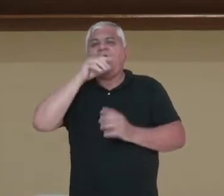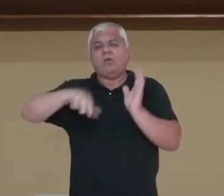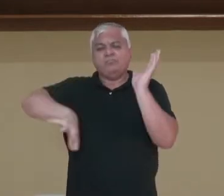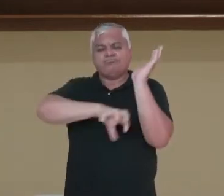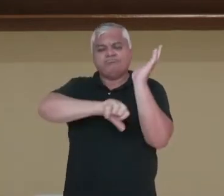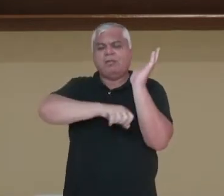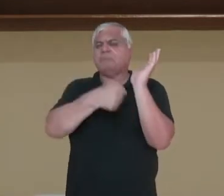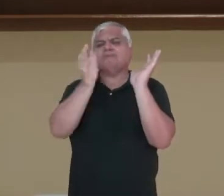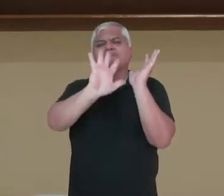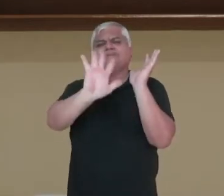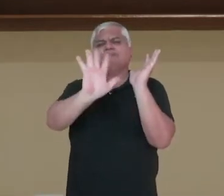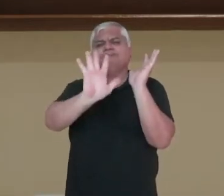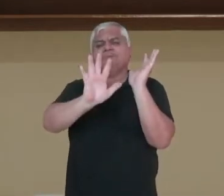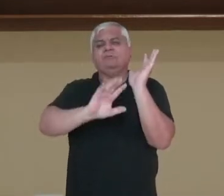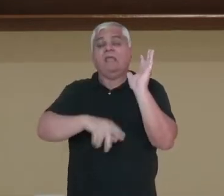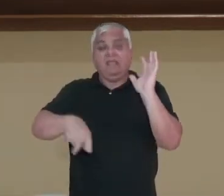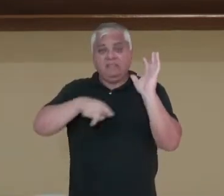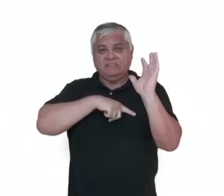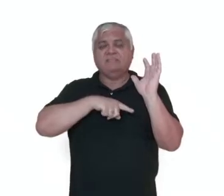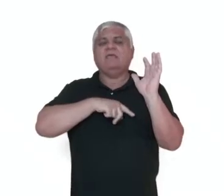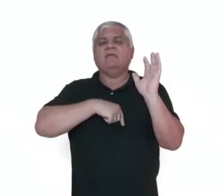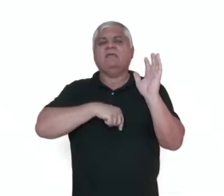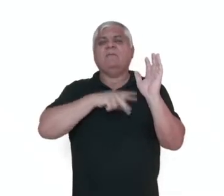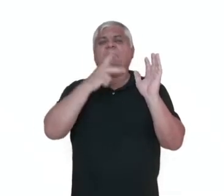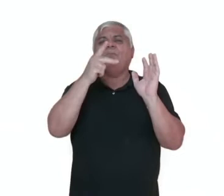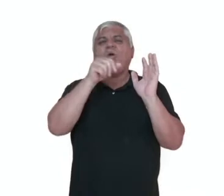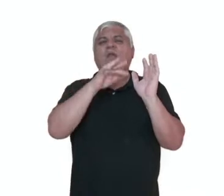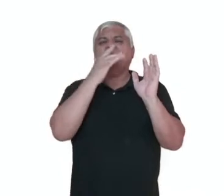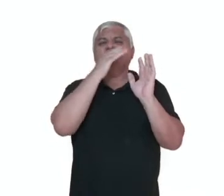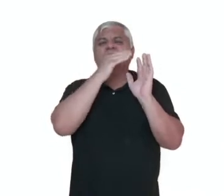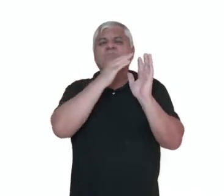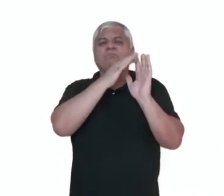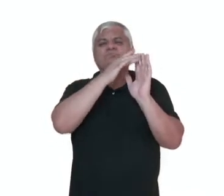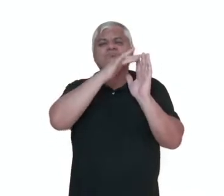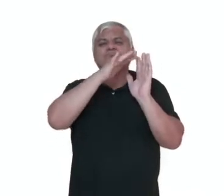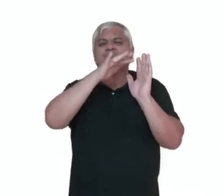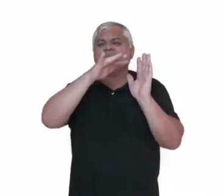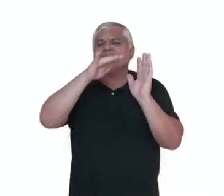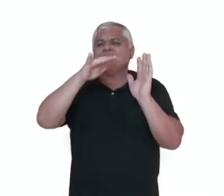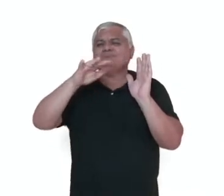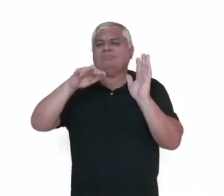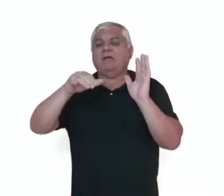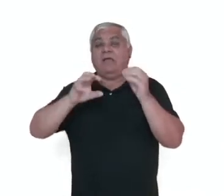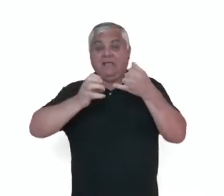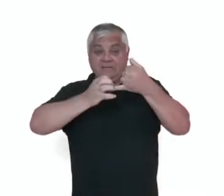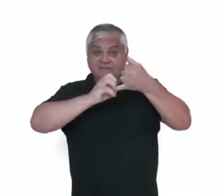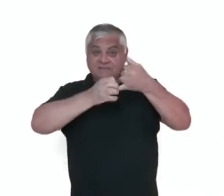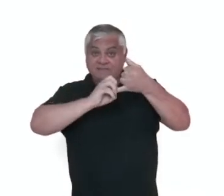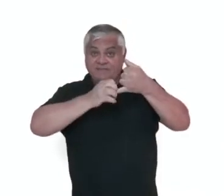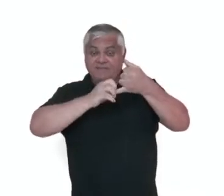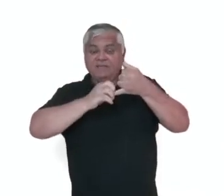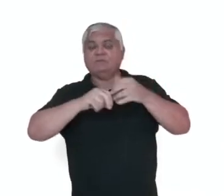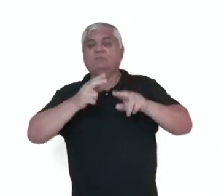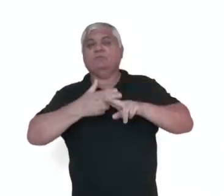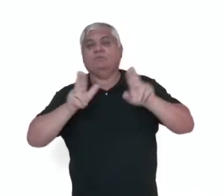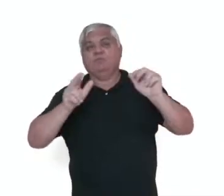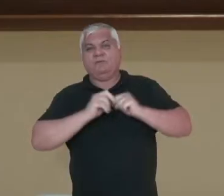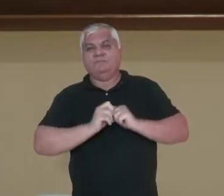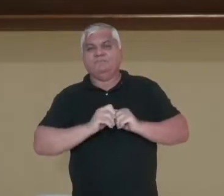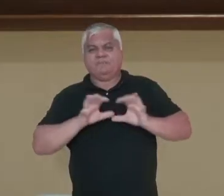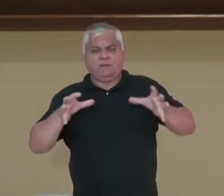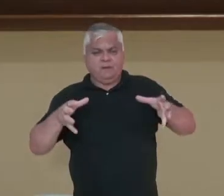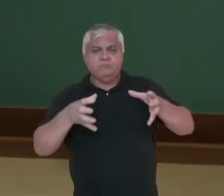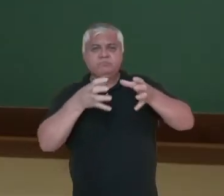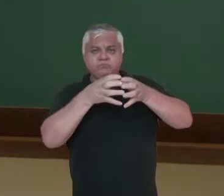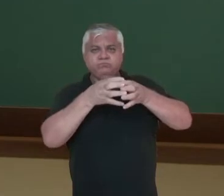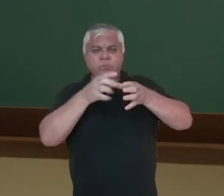reprodução, elas possuem grão de pólen e a semente é nua, tá? Como que a gente chama então essa estrutura, né? Aquela pinha onde